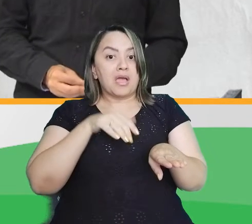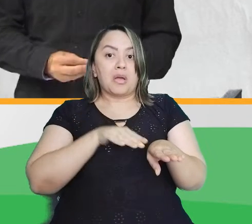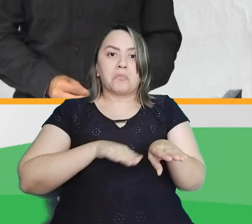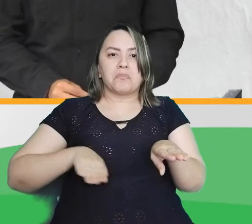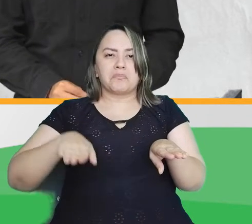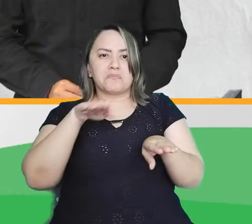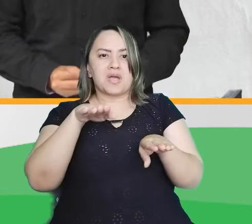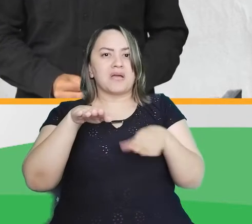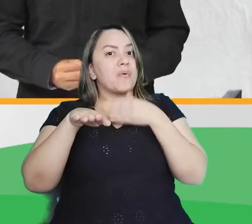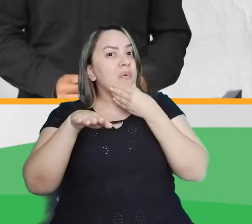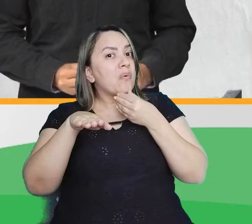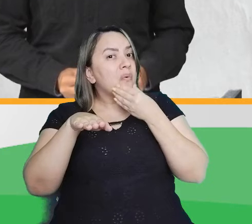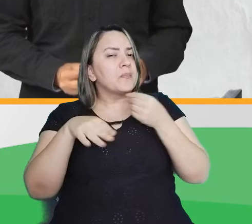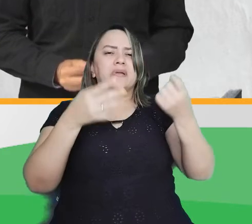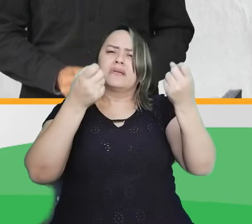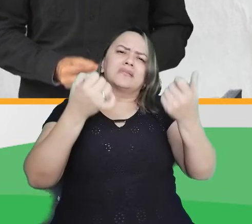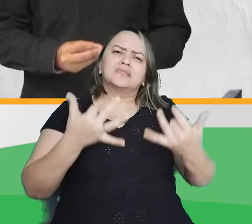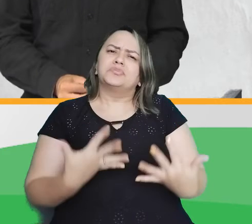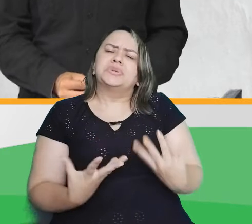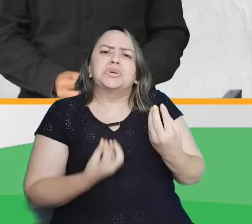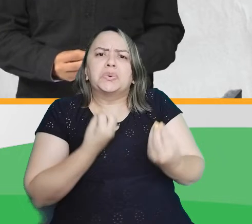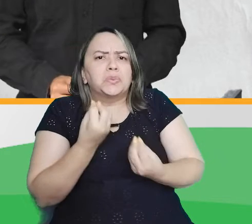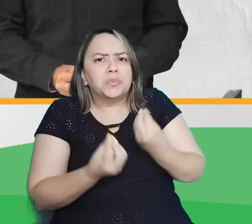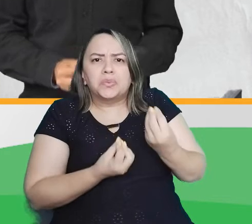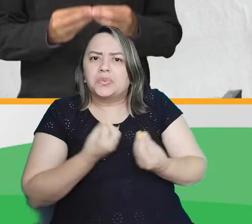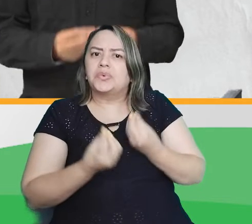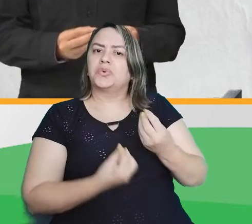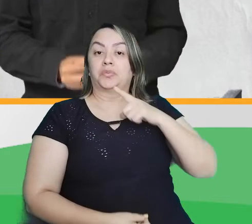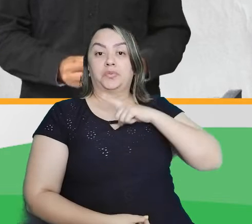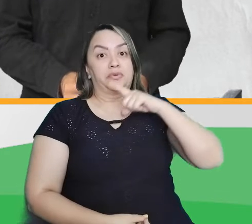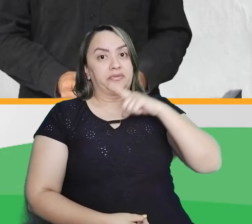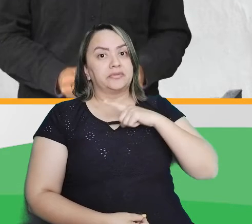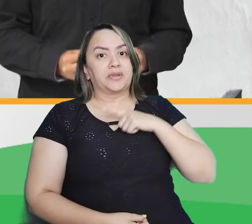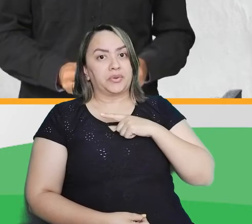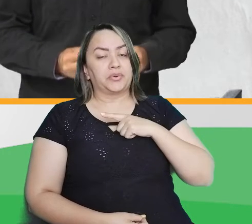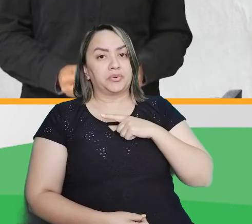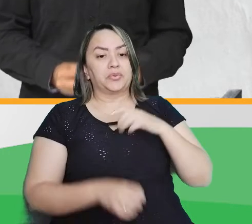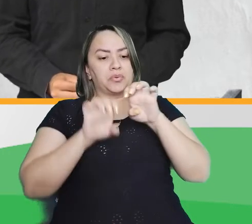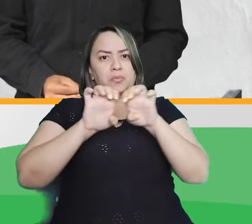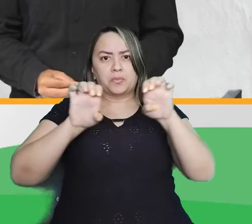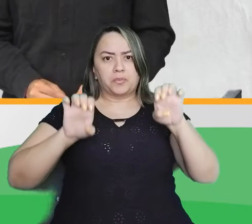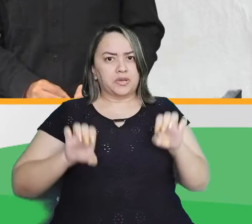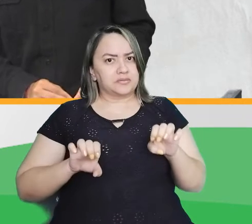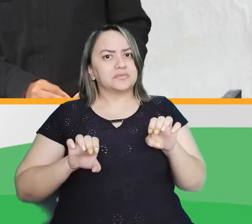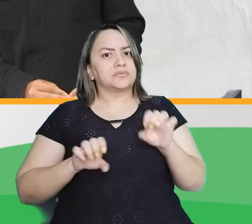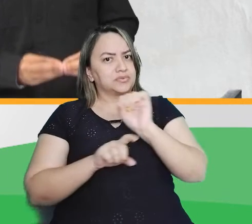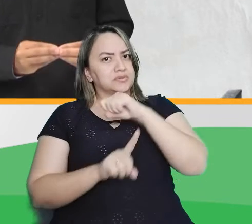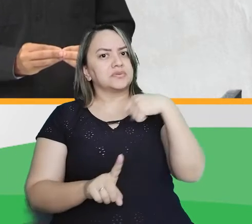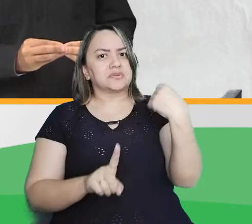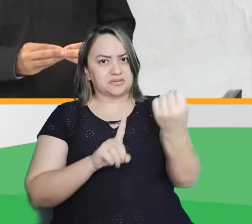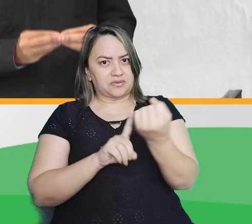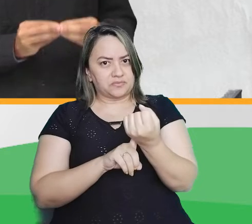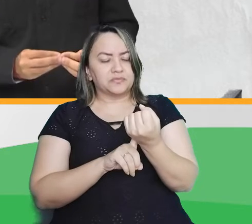ser explicada pela existência de um sistema, uma estrutura que é social, eu